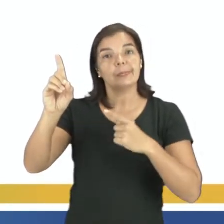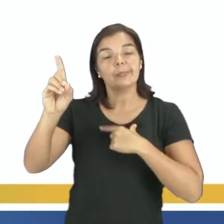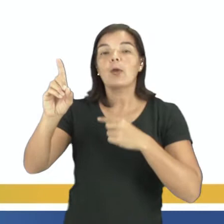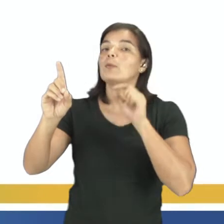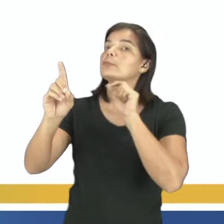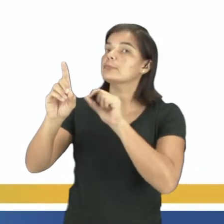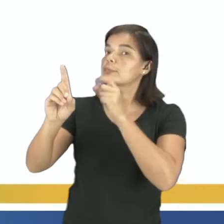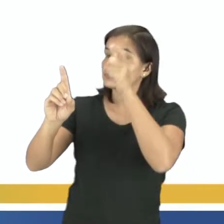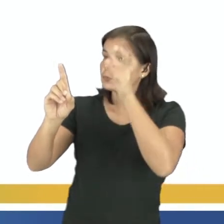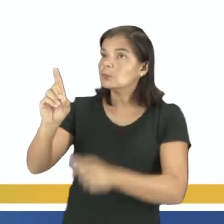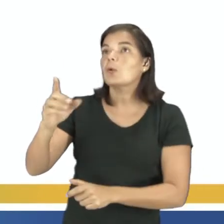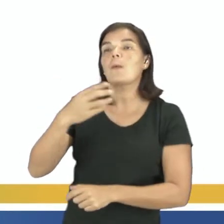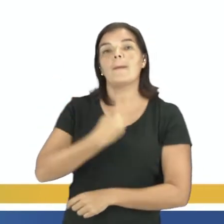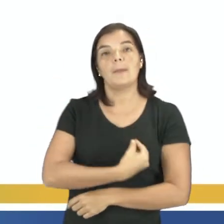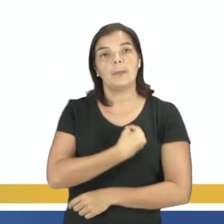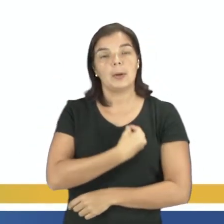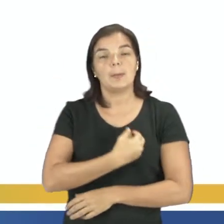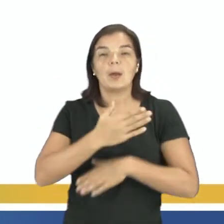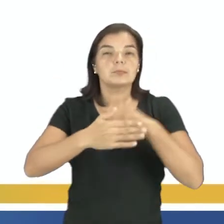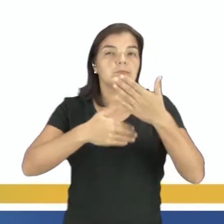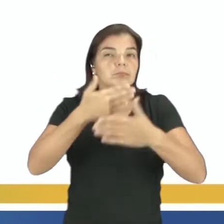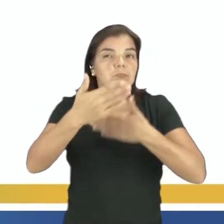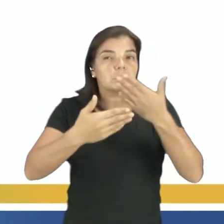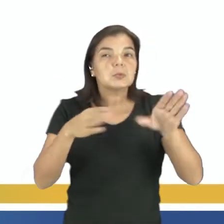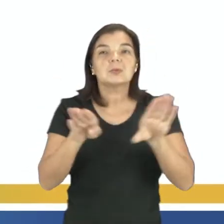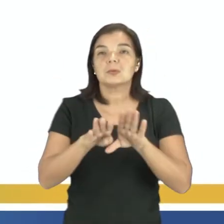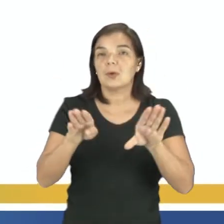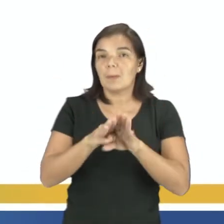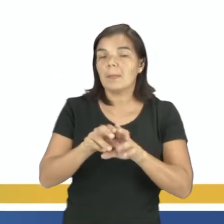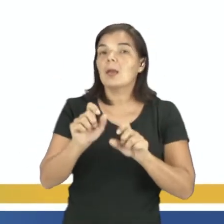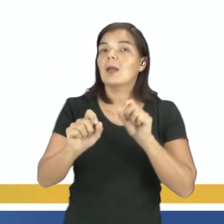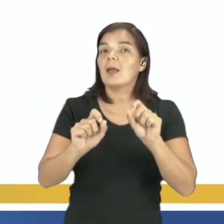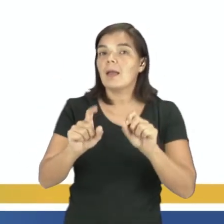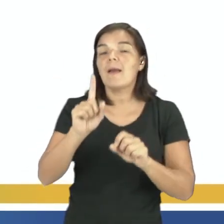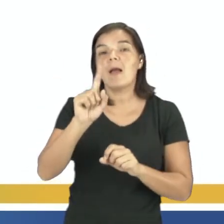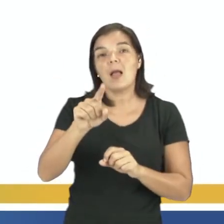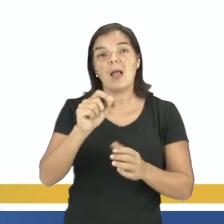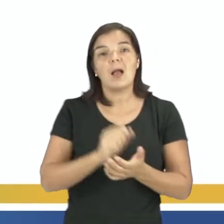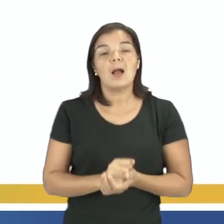condição humana. Temos, a partir das condições que nos são dadas, né,